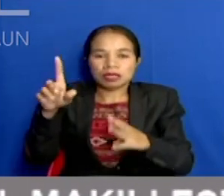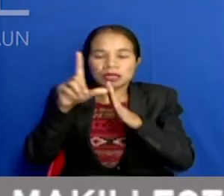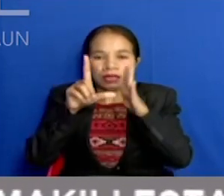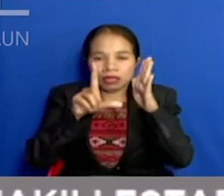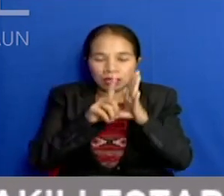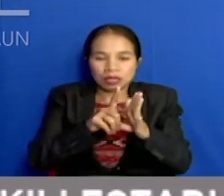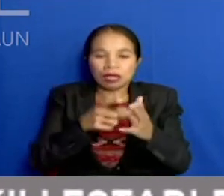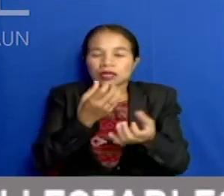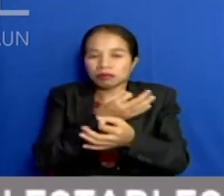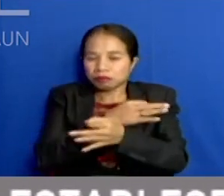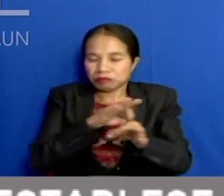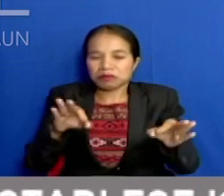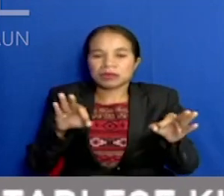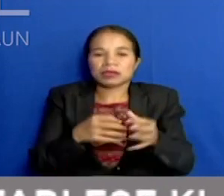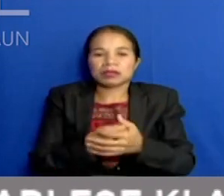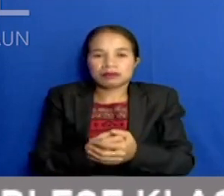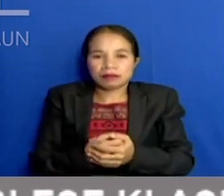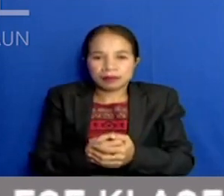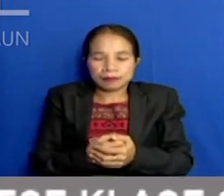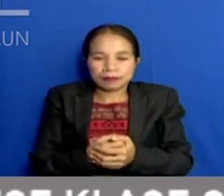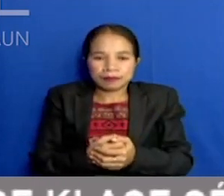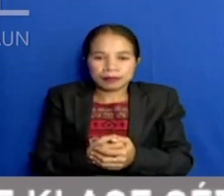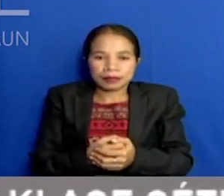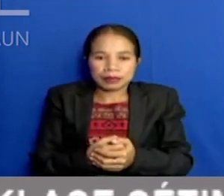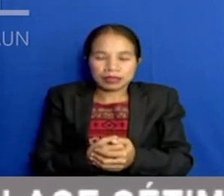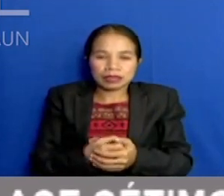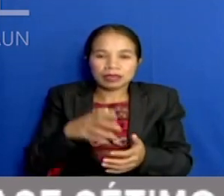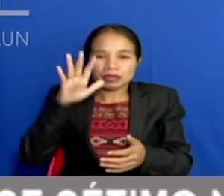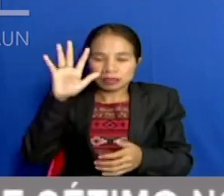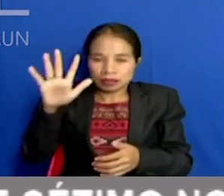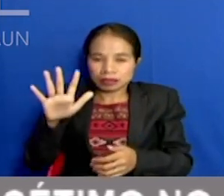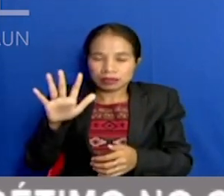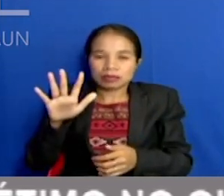E a Tuhutuona, quarta sessão legislativa a Tuhutuona. Quinta legislatura,